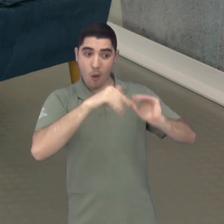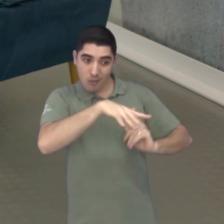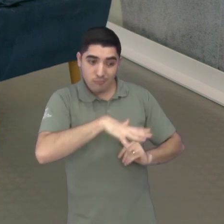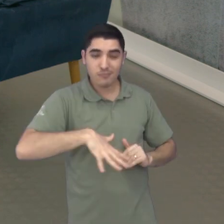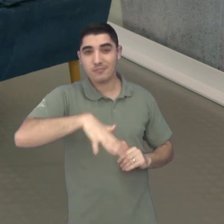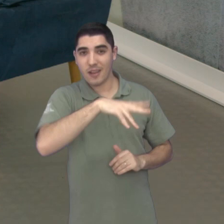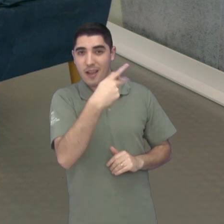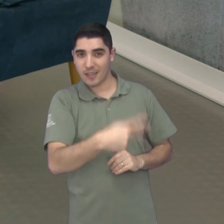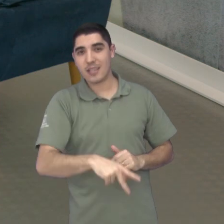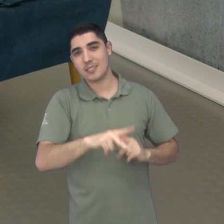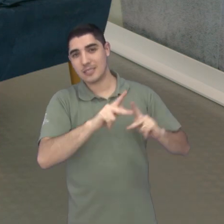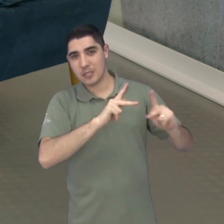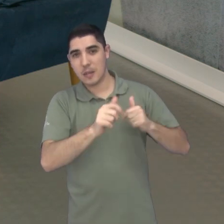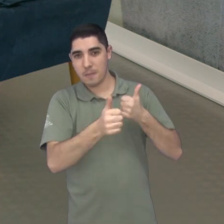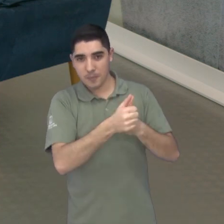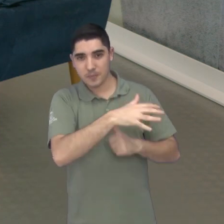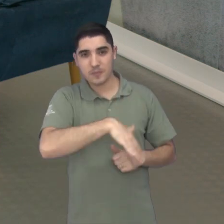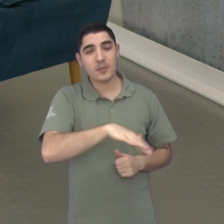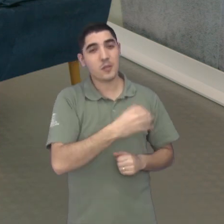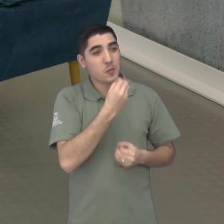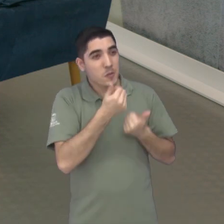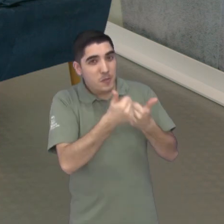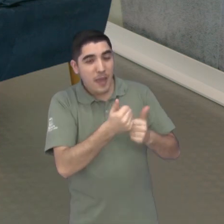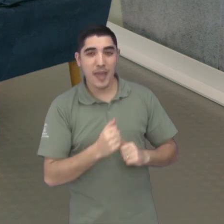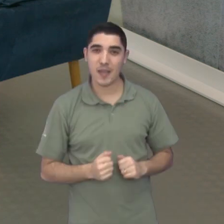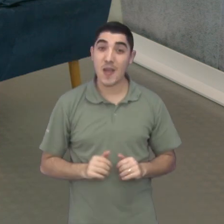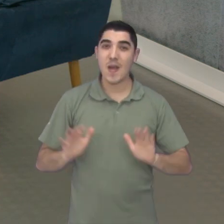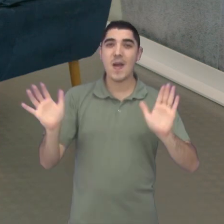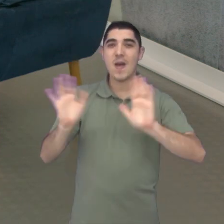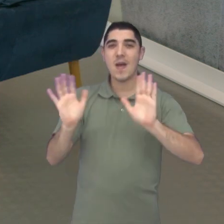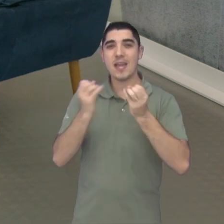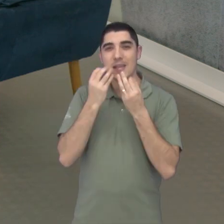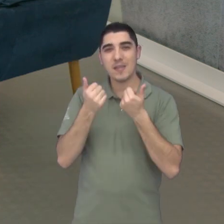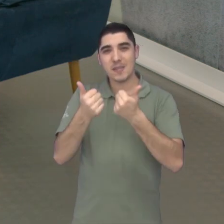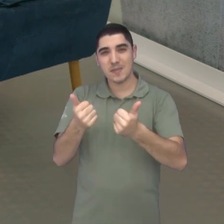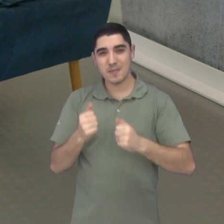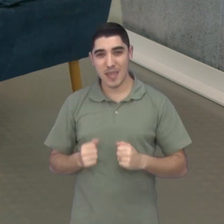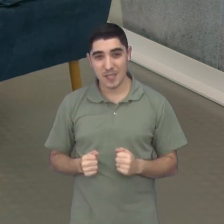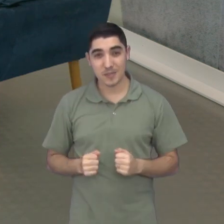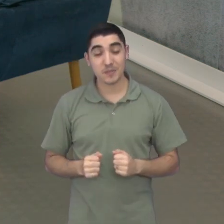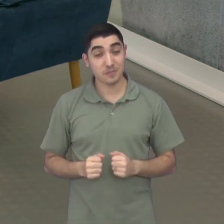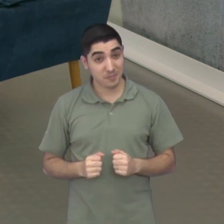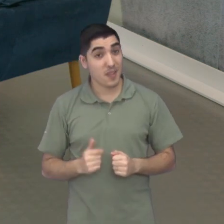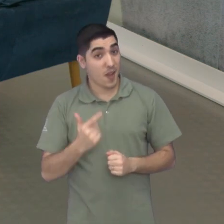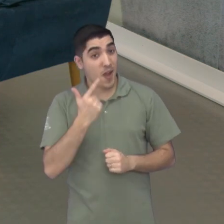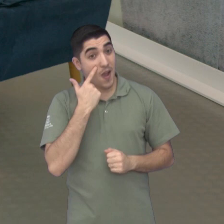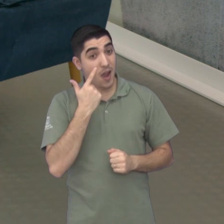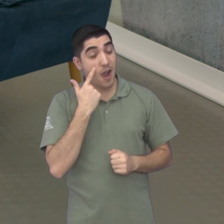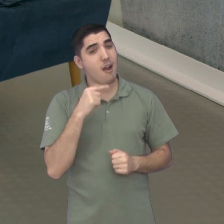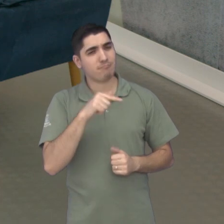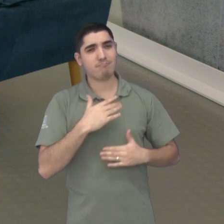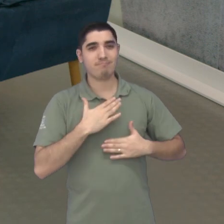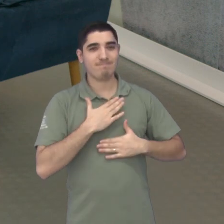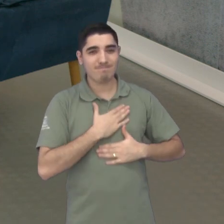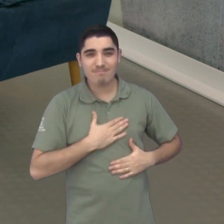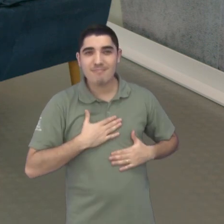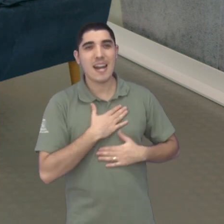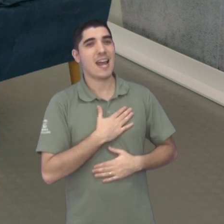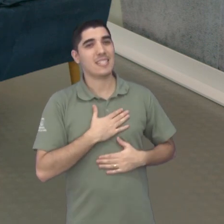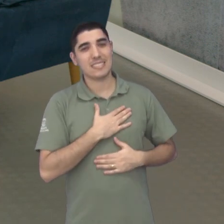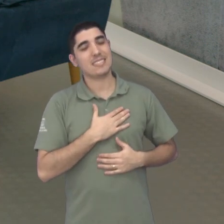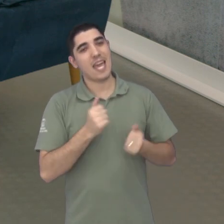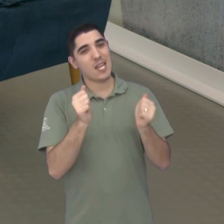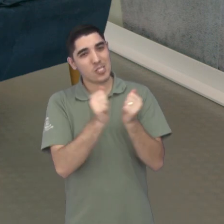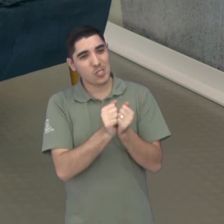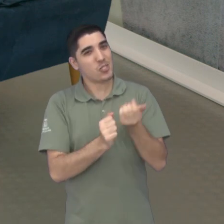da nossa região. Tudo bem, Vitek? Oi, tudo bem? Olha, é um grande prazer